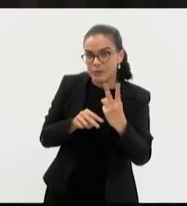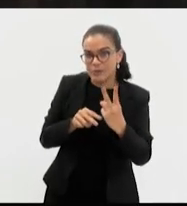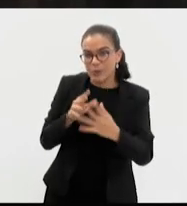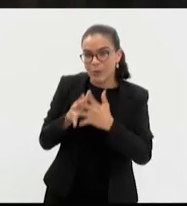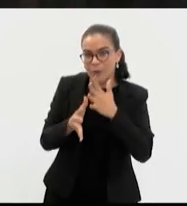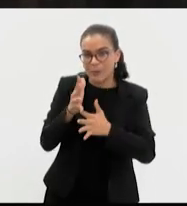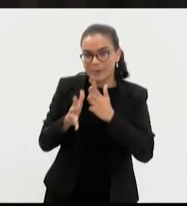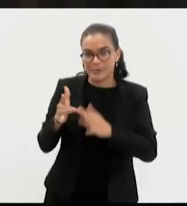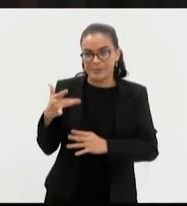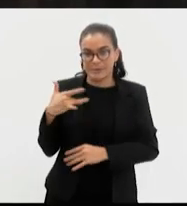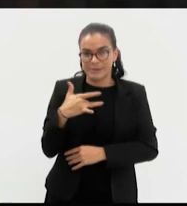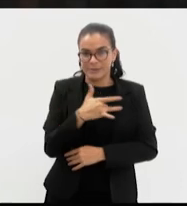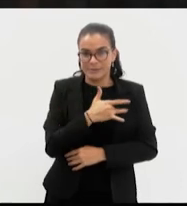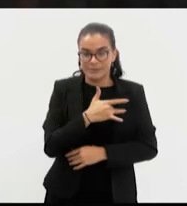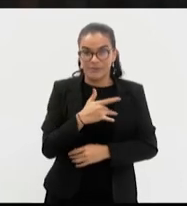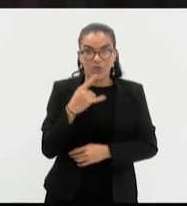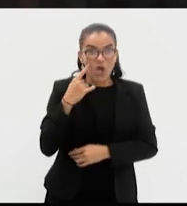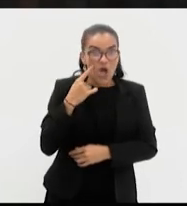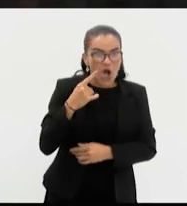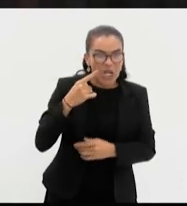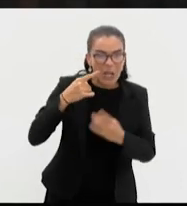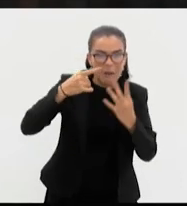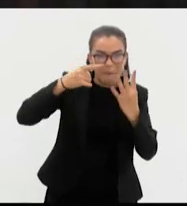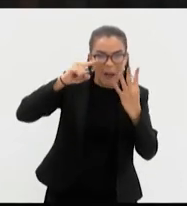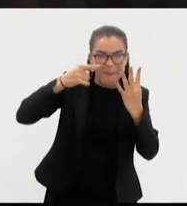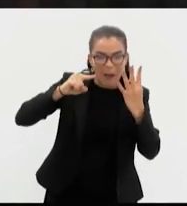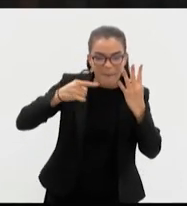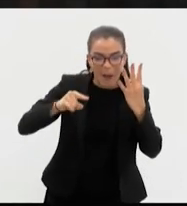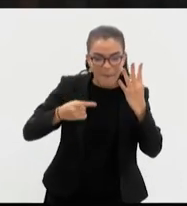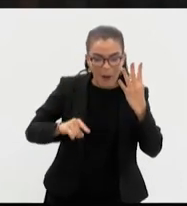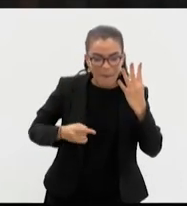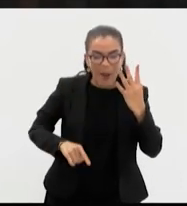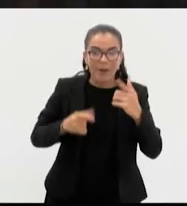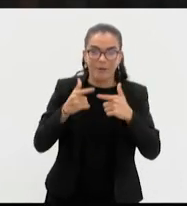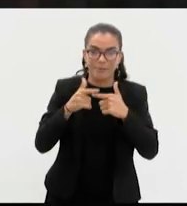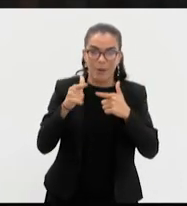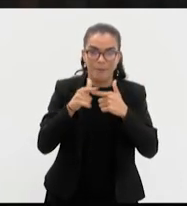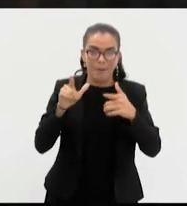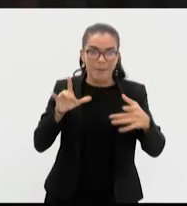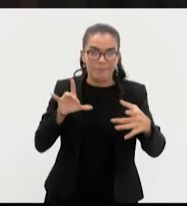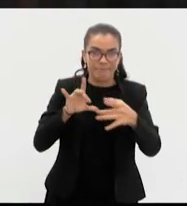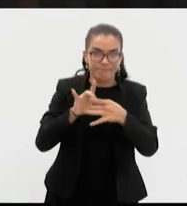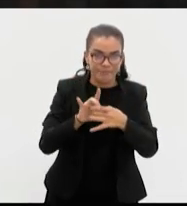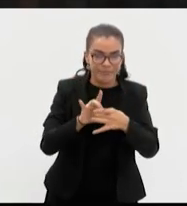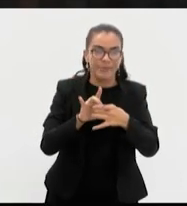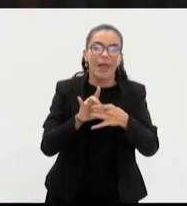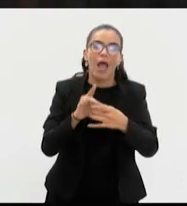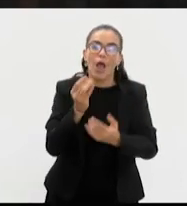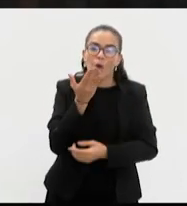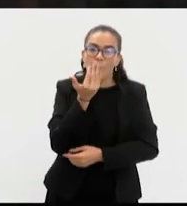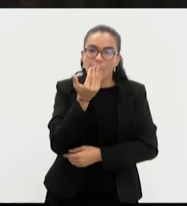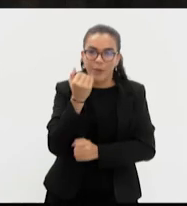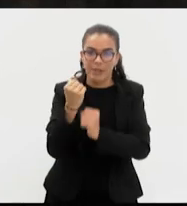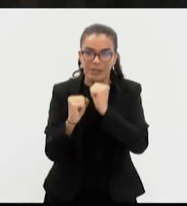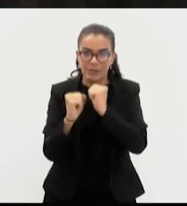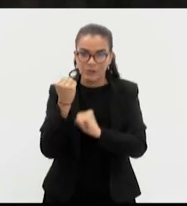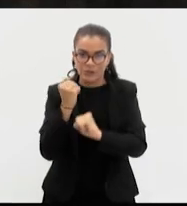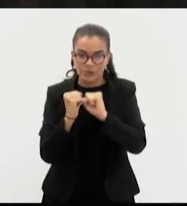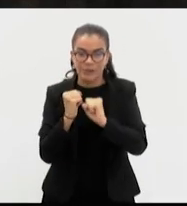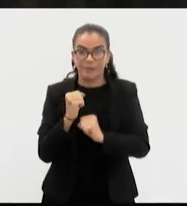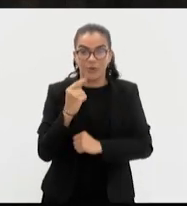32 confira os de saúde associado aos Ultras processados